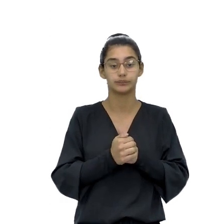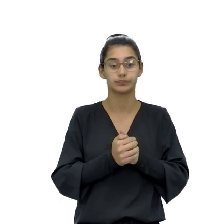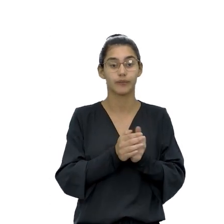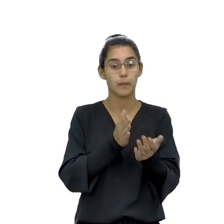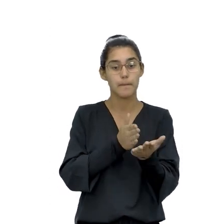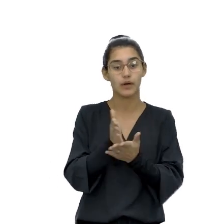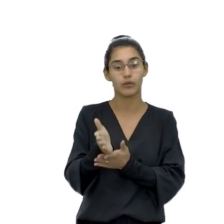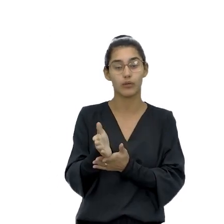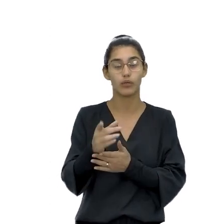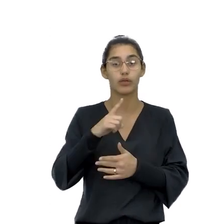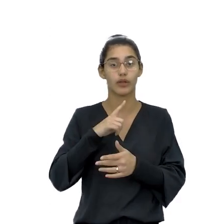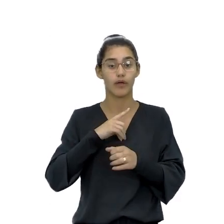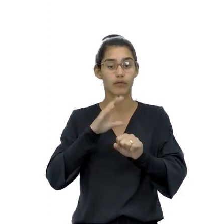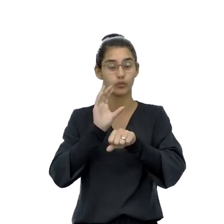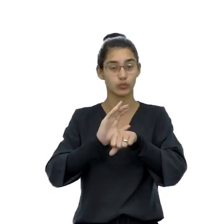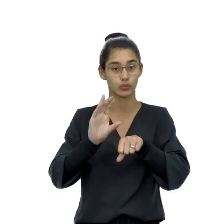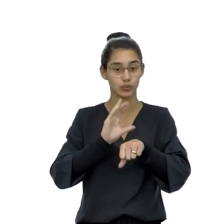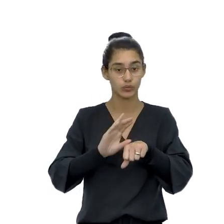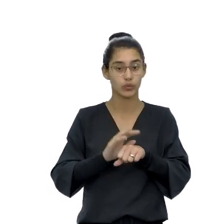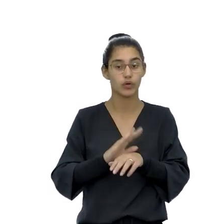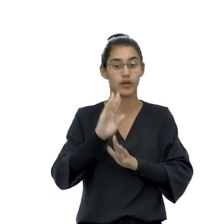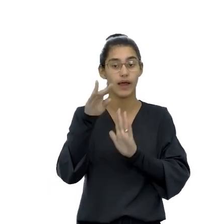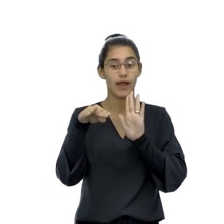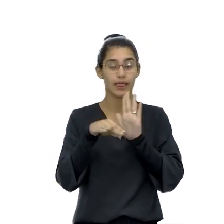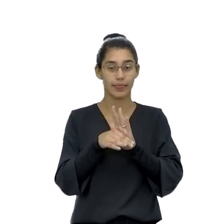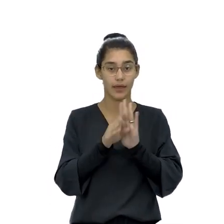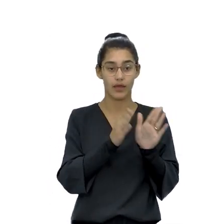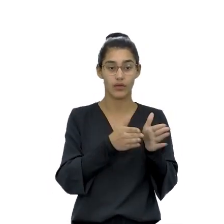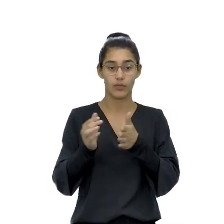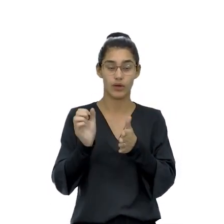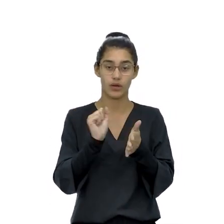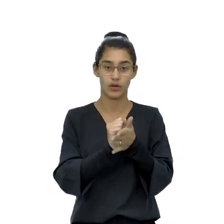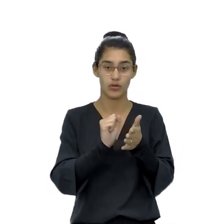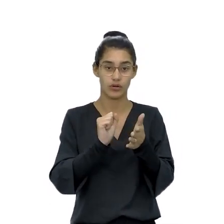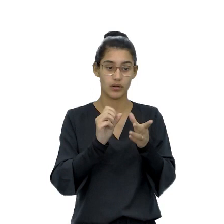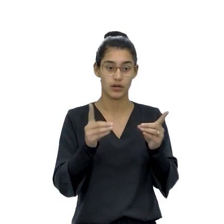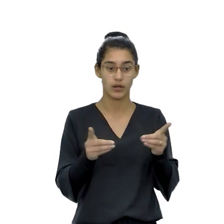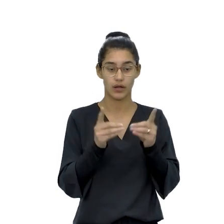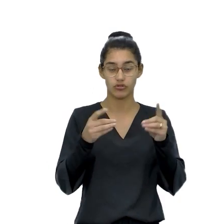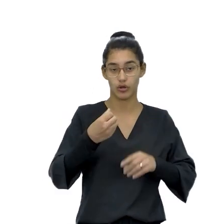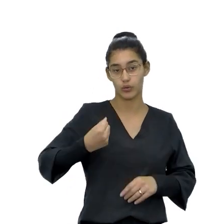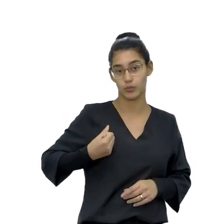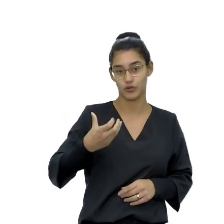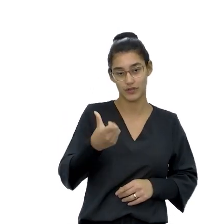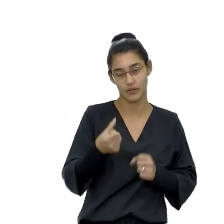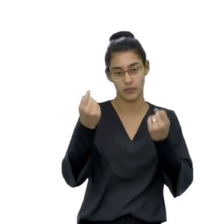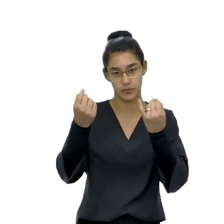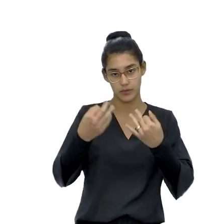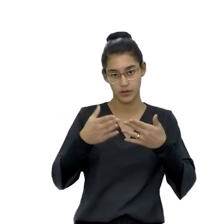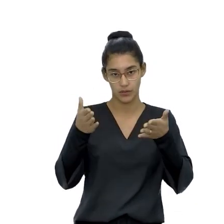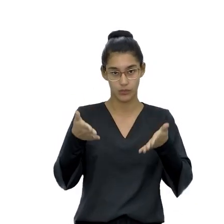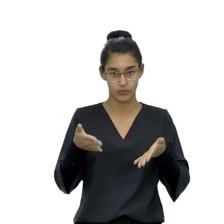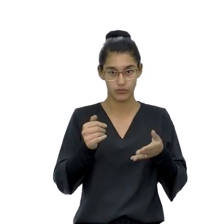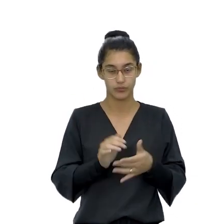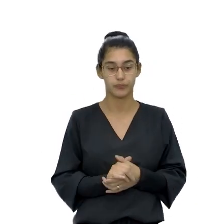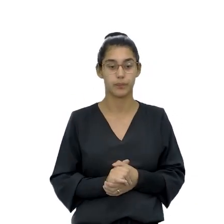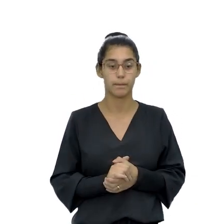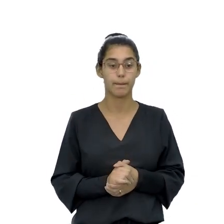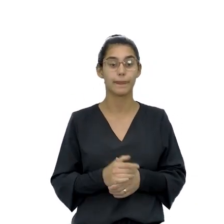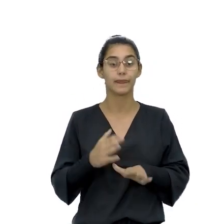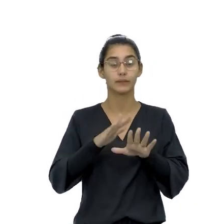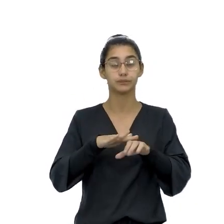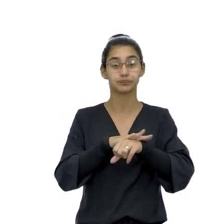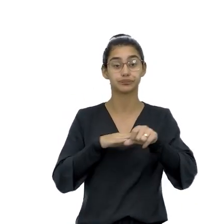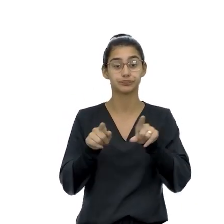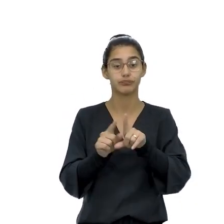percurso formativo até chegar à sequência didática 6, que nós vamos falar hoje. Discutirmos